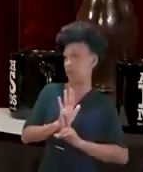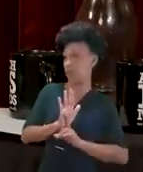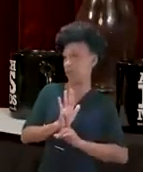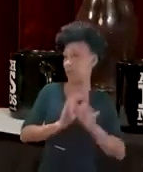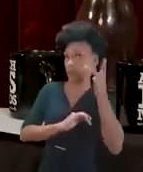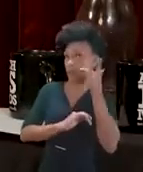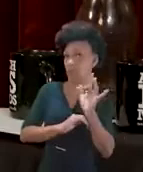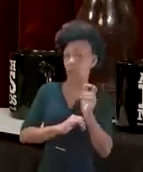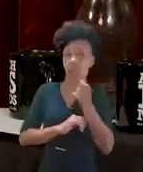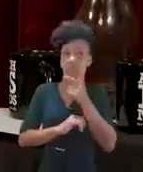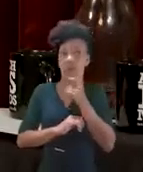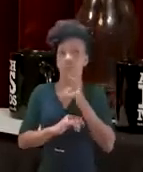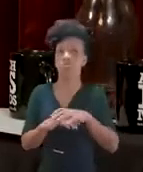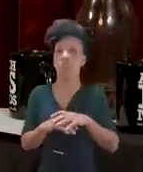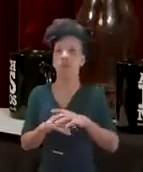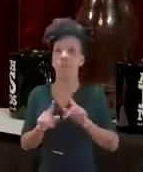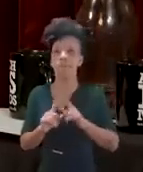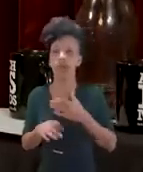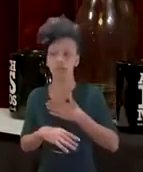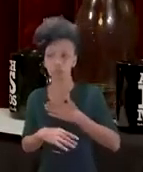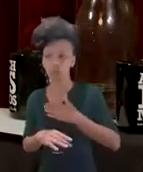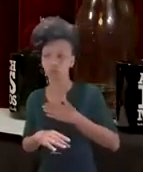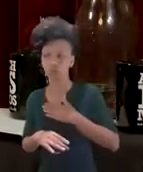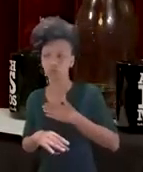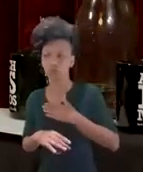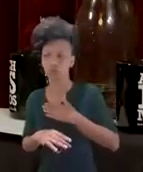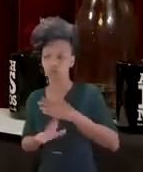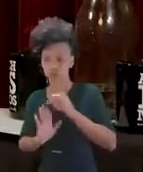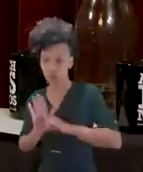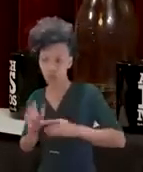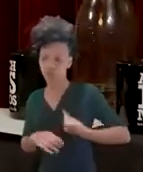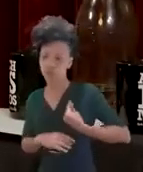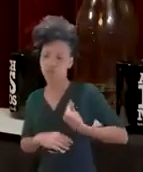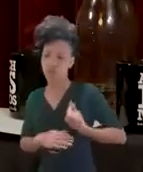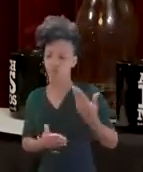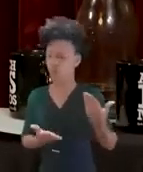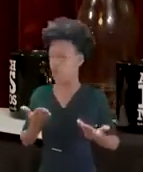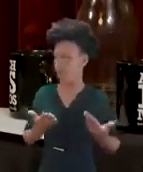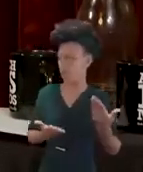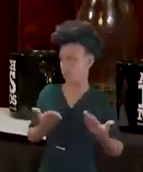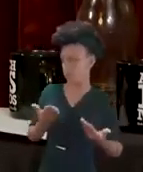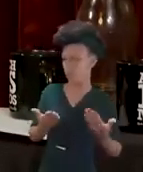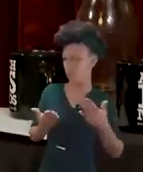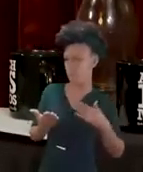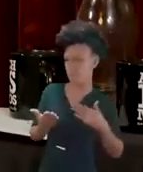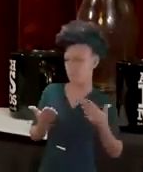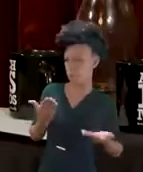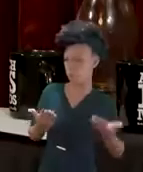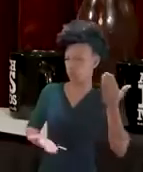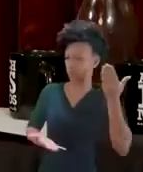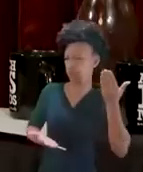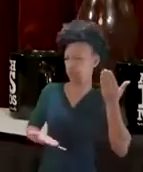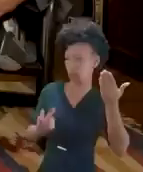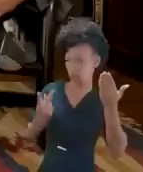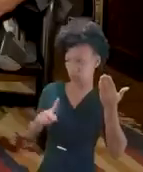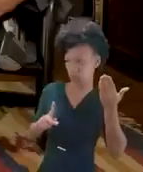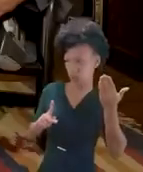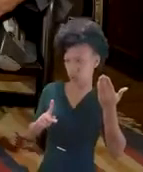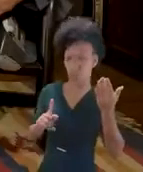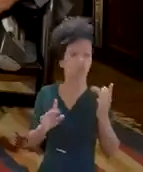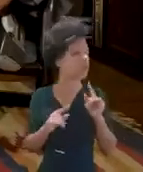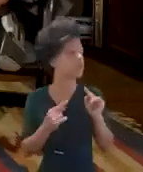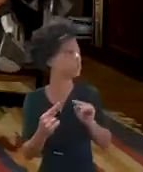de se ela fazer piada e eu tô querendo meu direito de sobreviver Qual que é o peso meu peso não é maior do que o seu peso